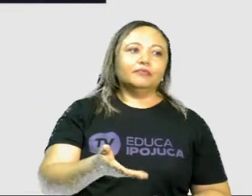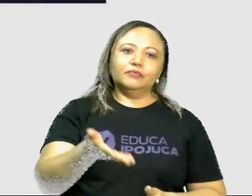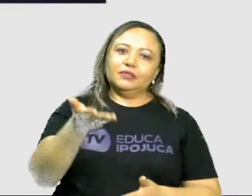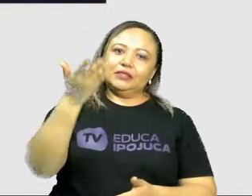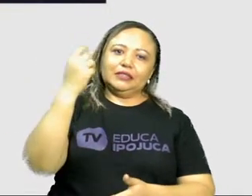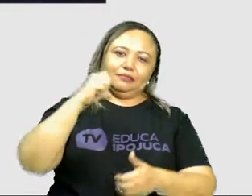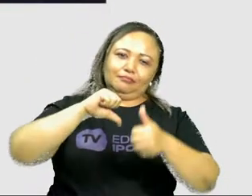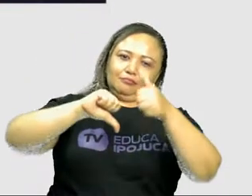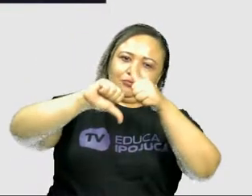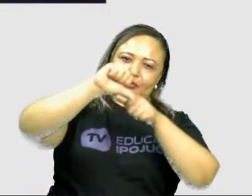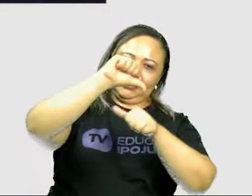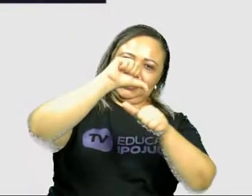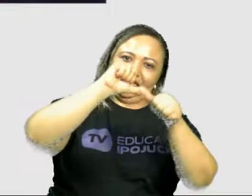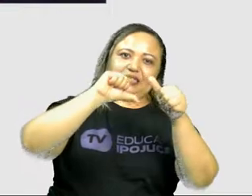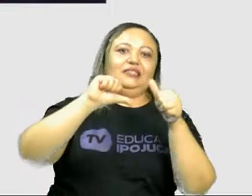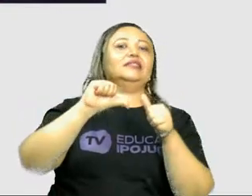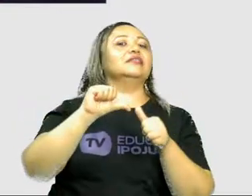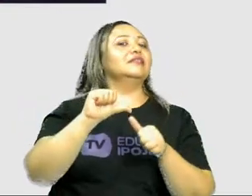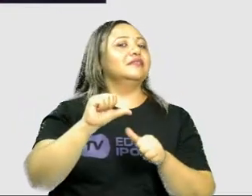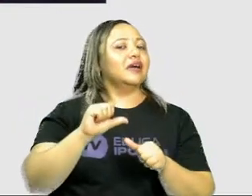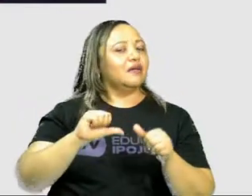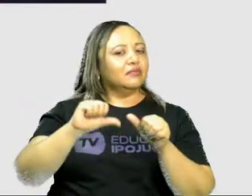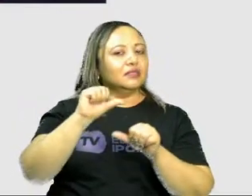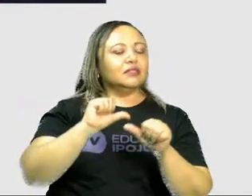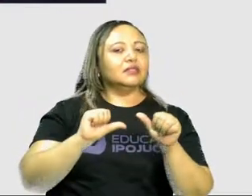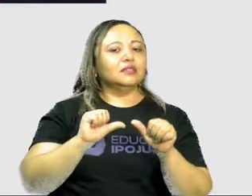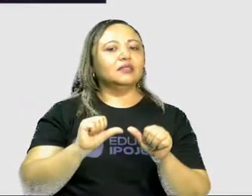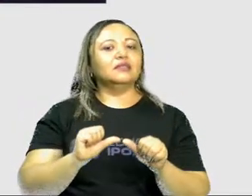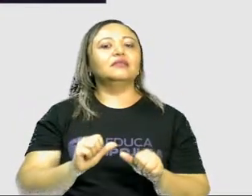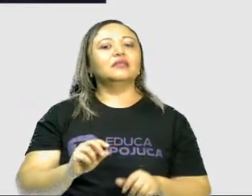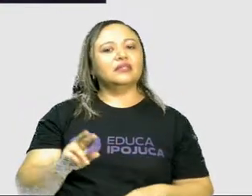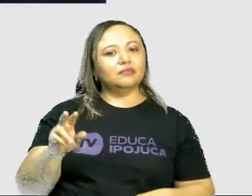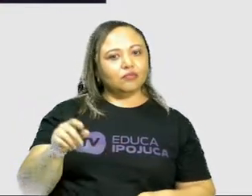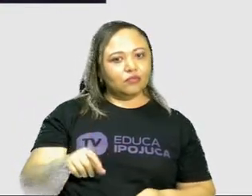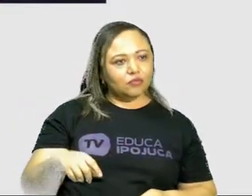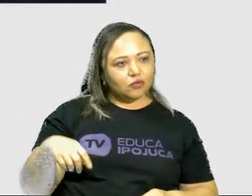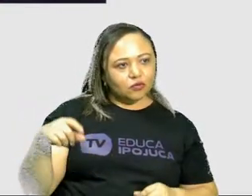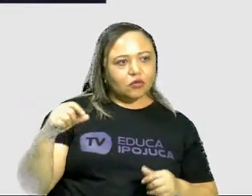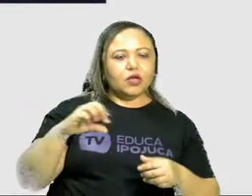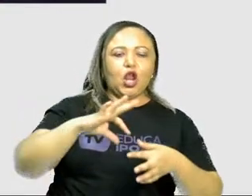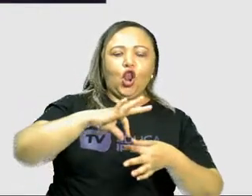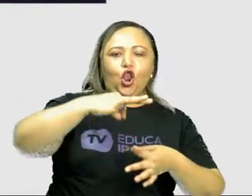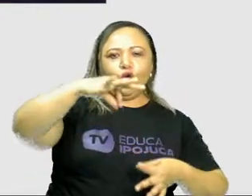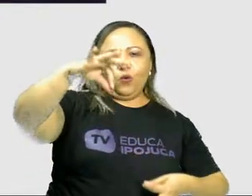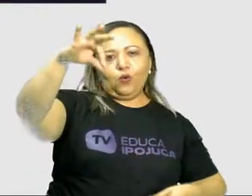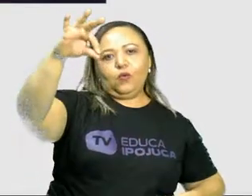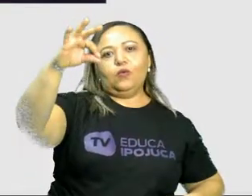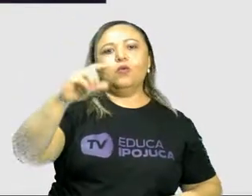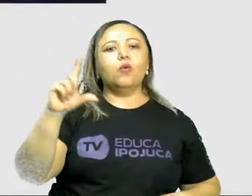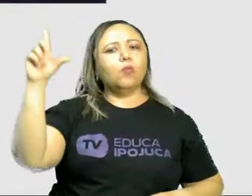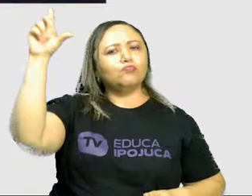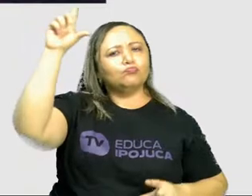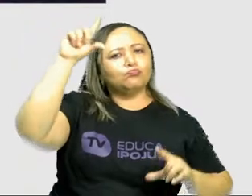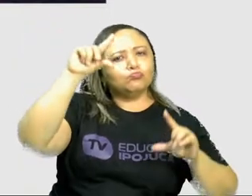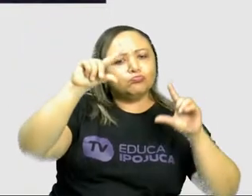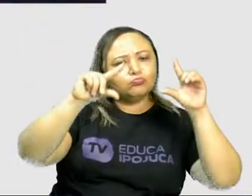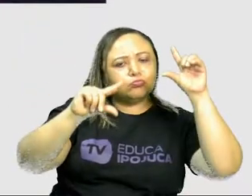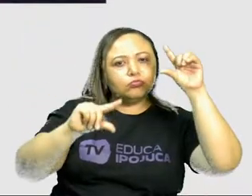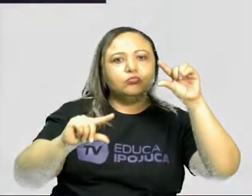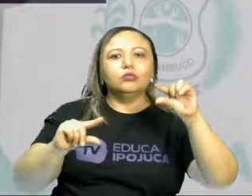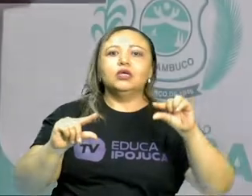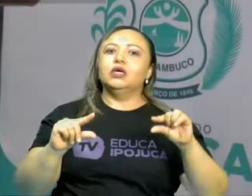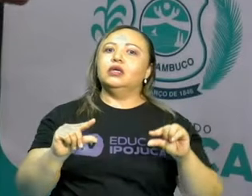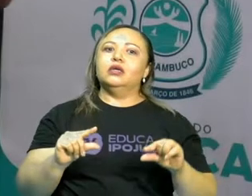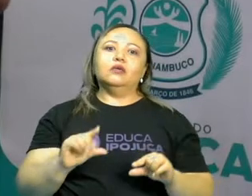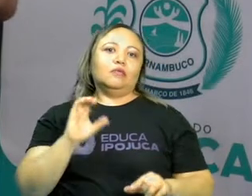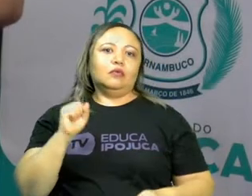processo de transição é esse processo de transição e não um processo longo e gradual não é uma coisa que vai